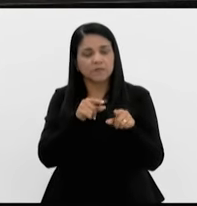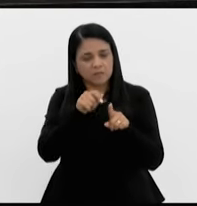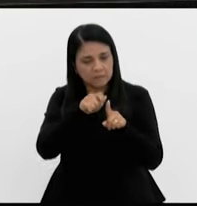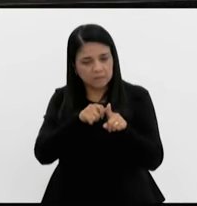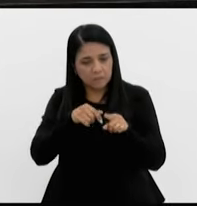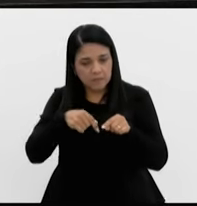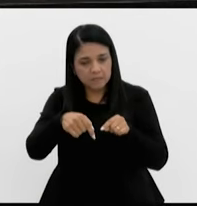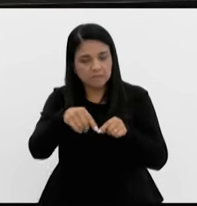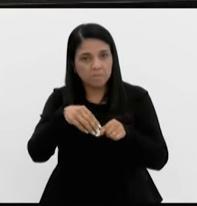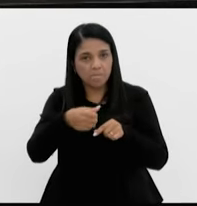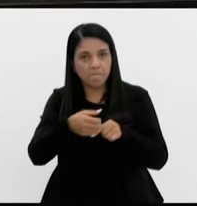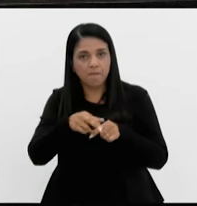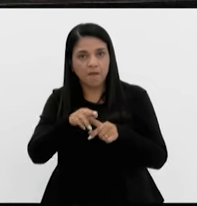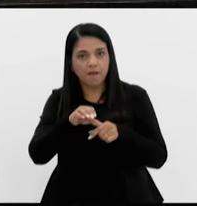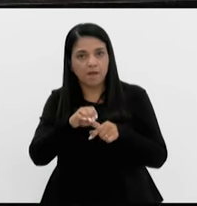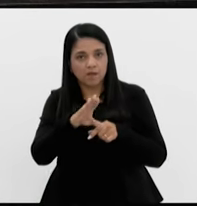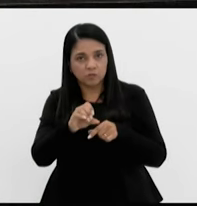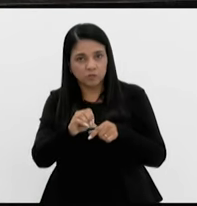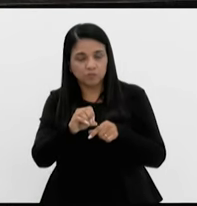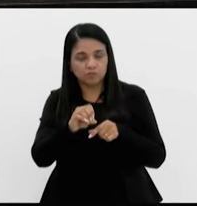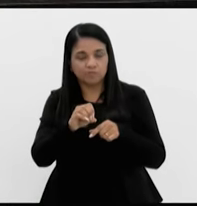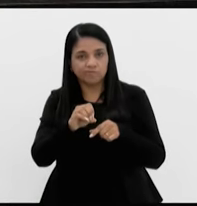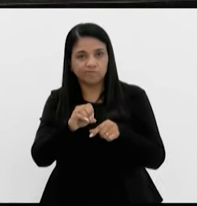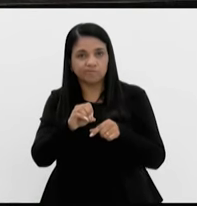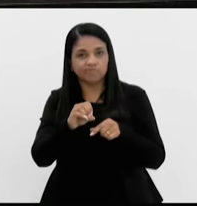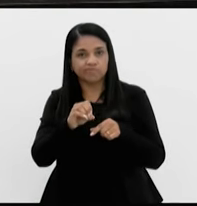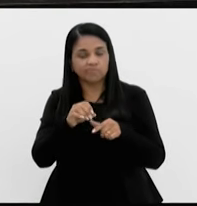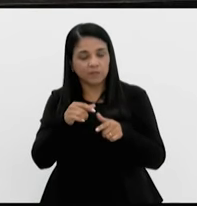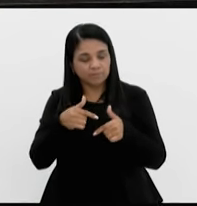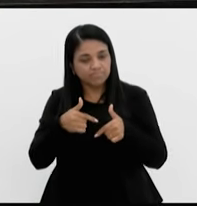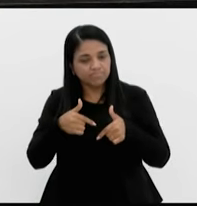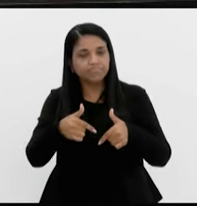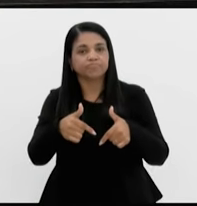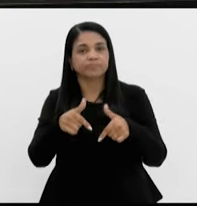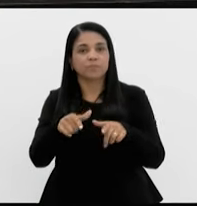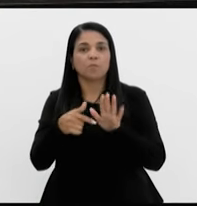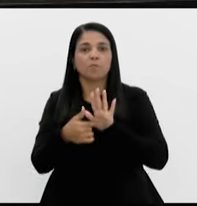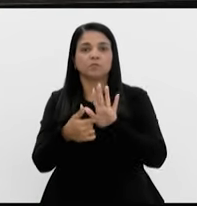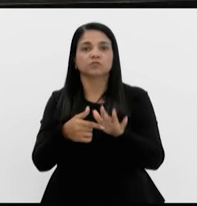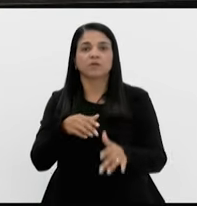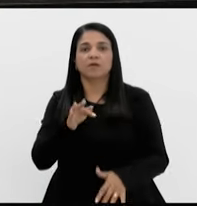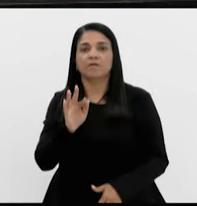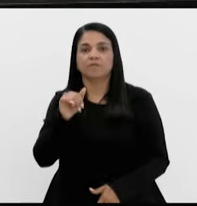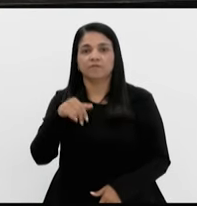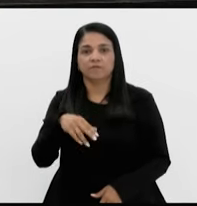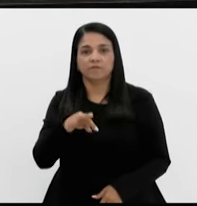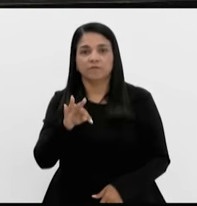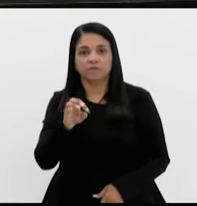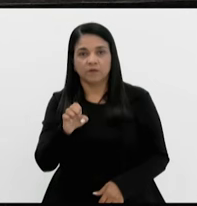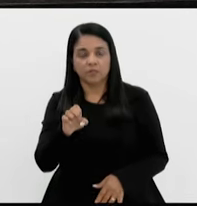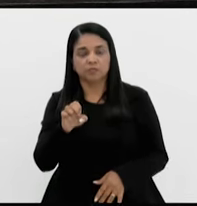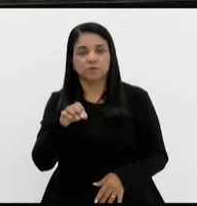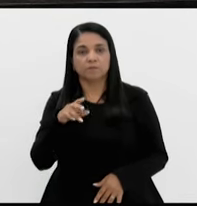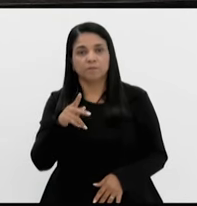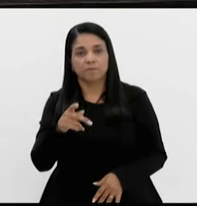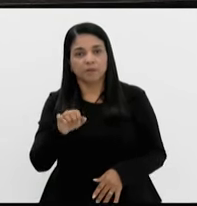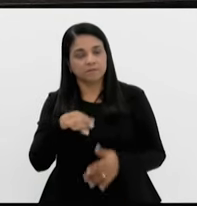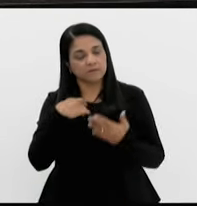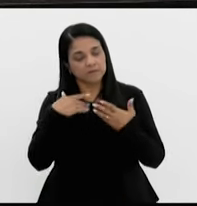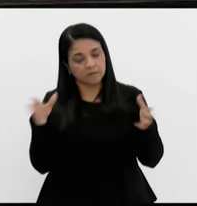mês para fazermos né o lançamento dessa frente Quero Agradecer aqui a presidência termino aqui a minha